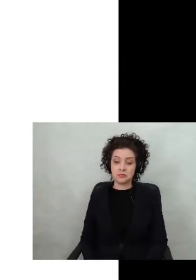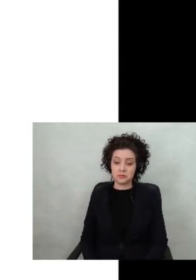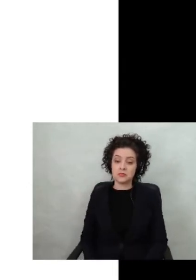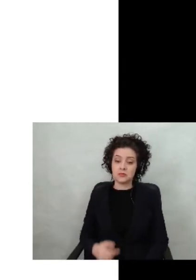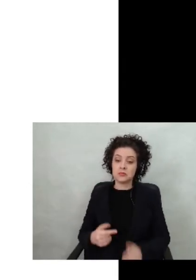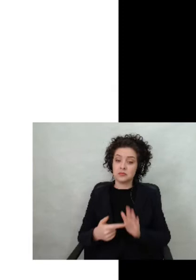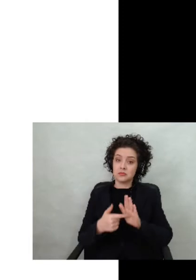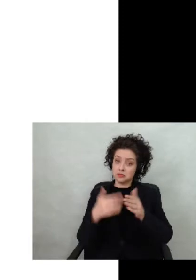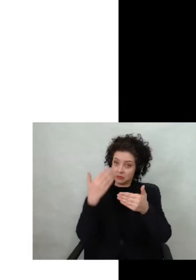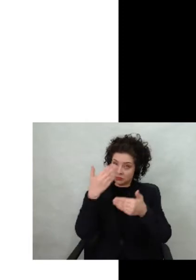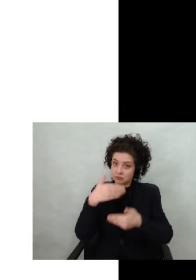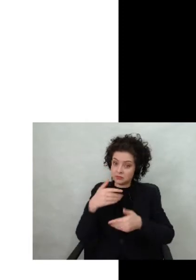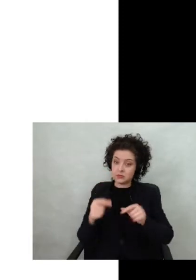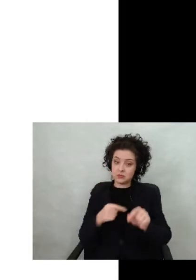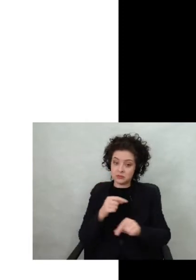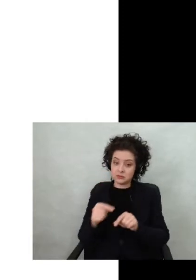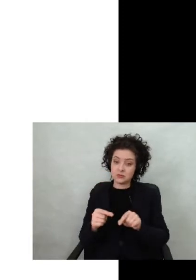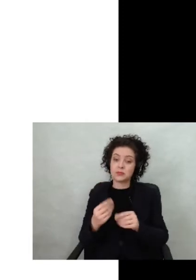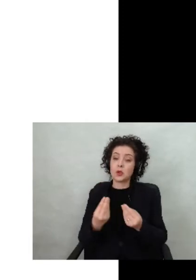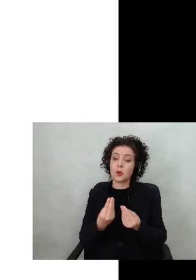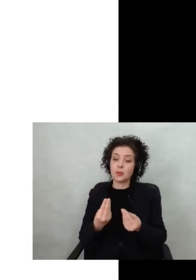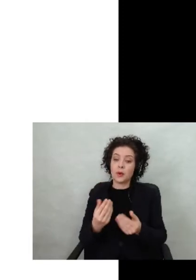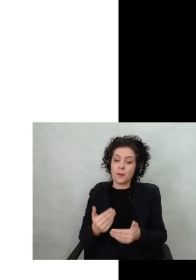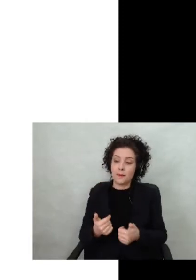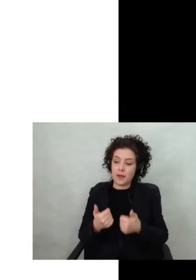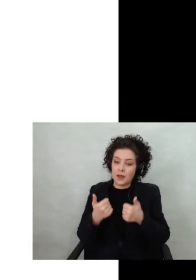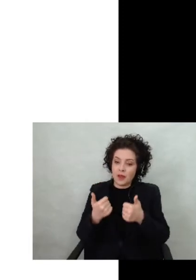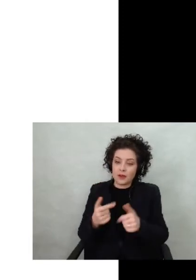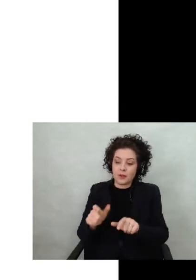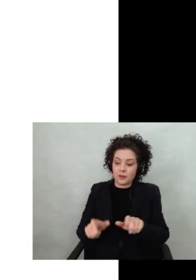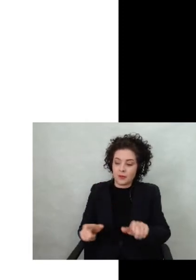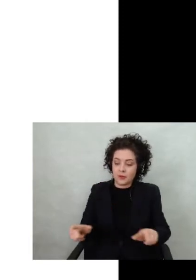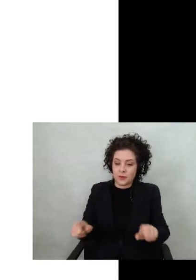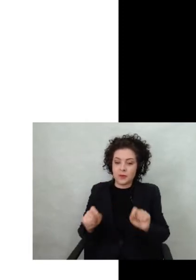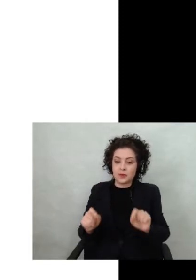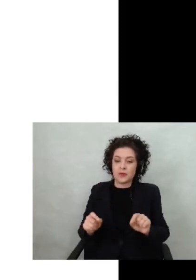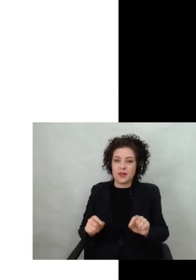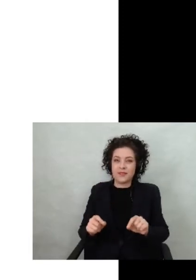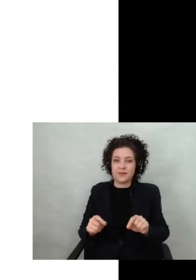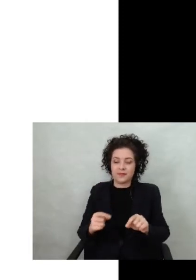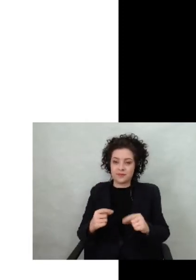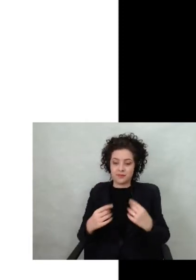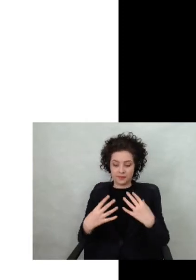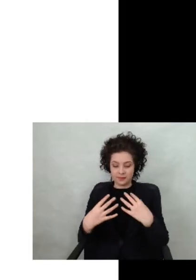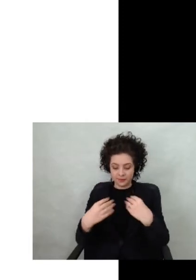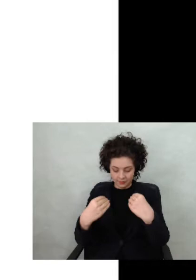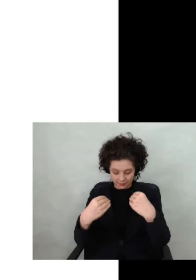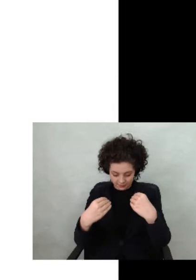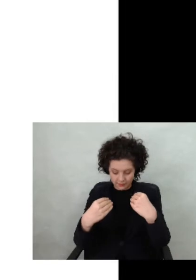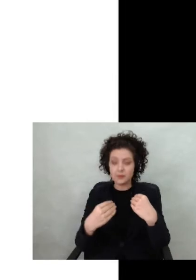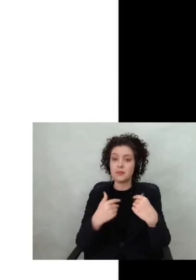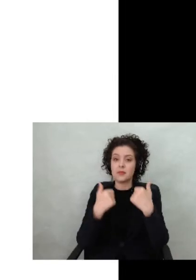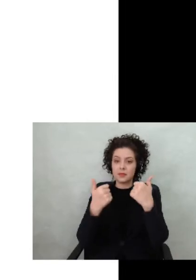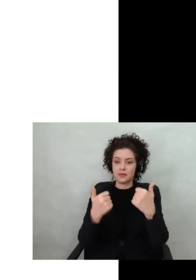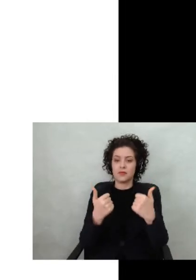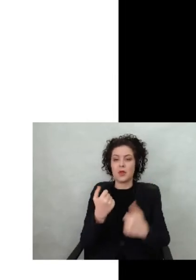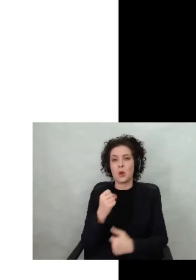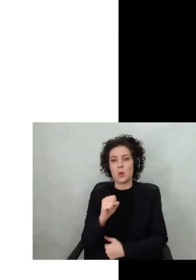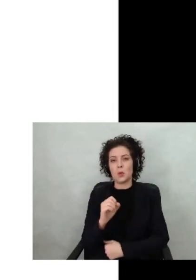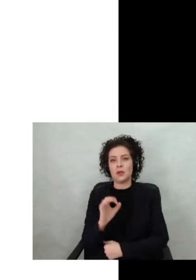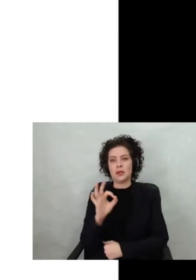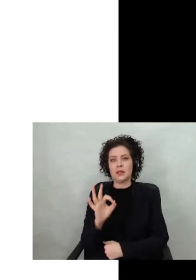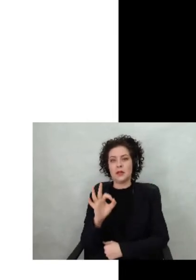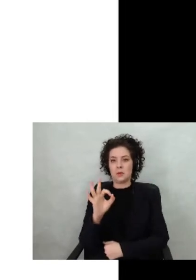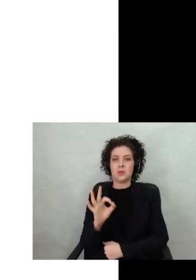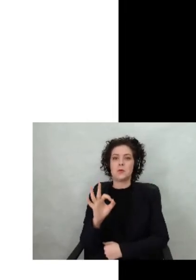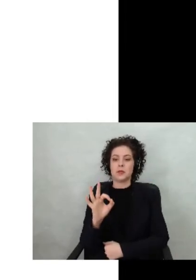também através da melhora dos parâmetros radiológicos desses pacientes, em 80%